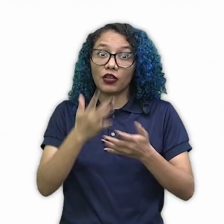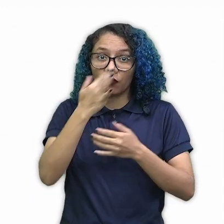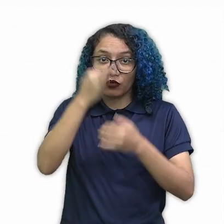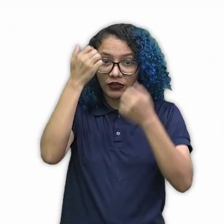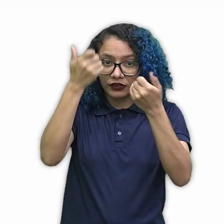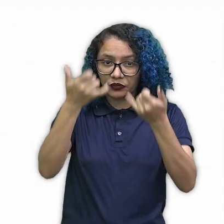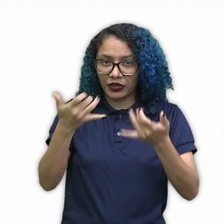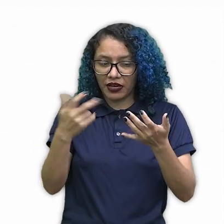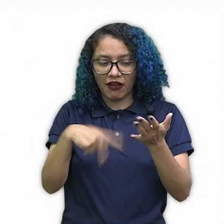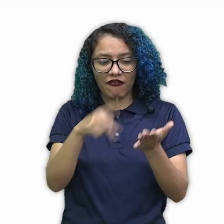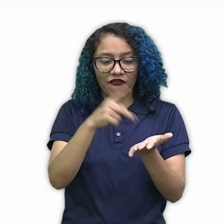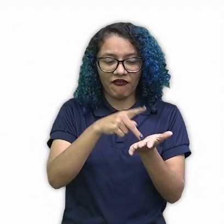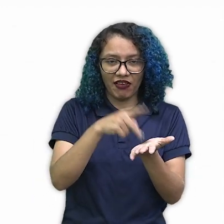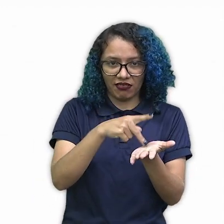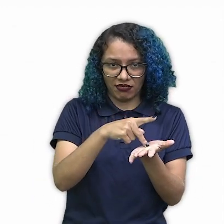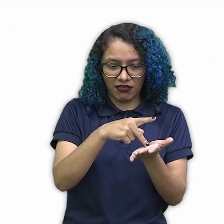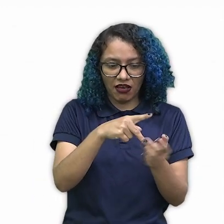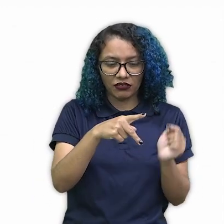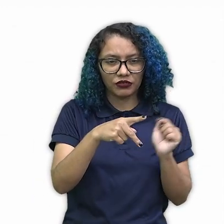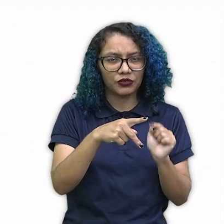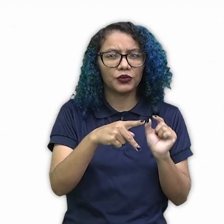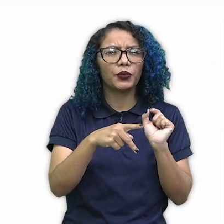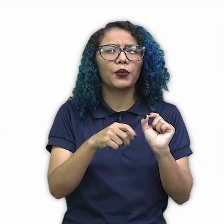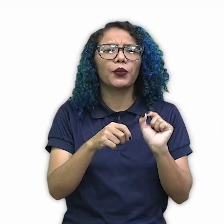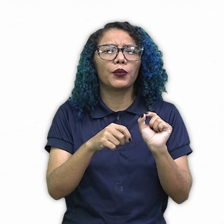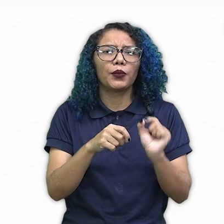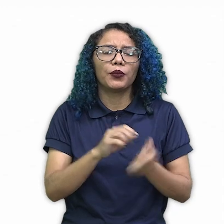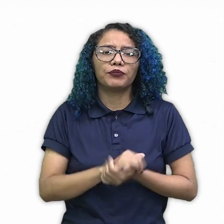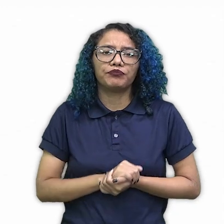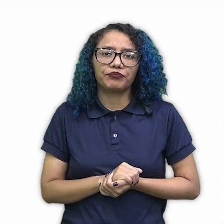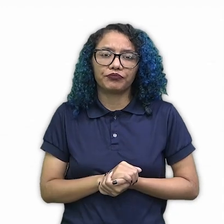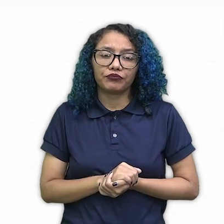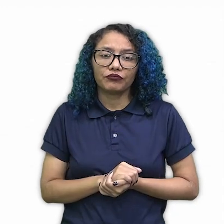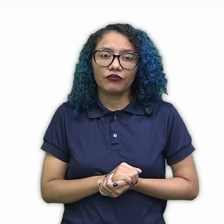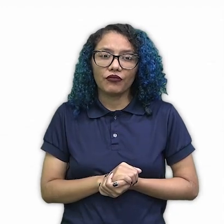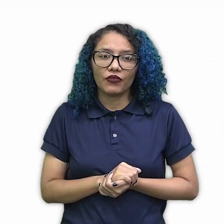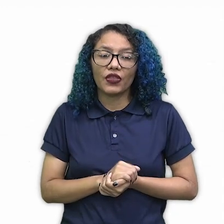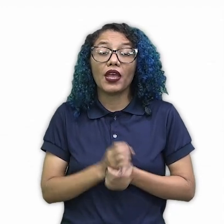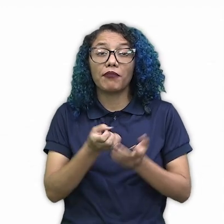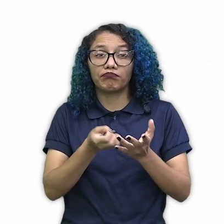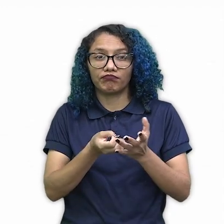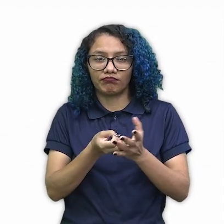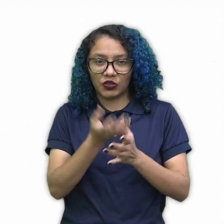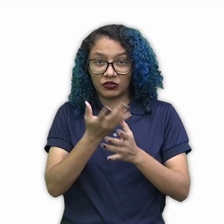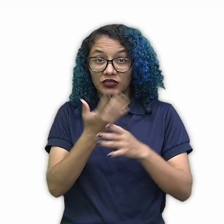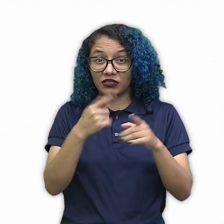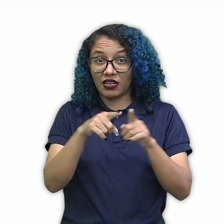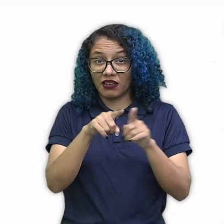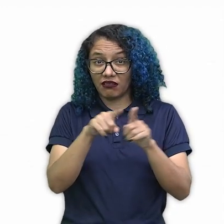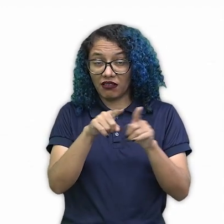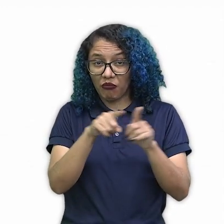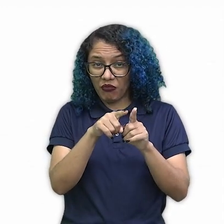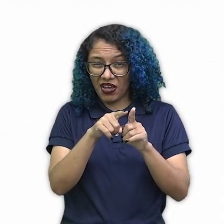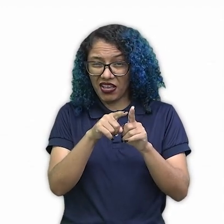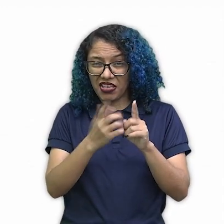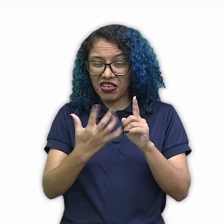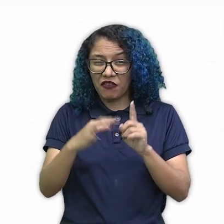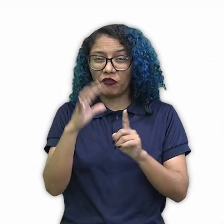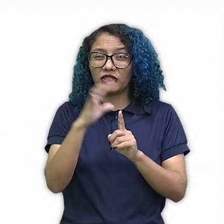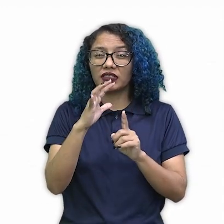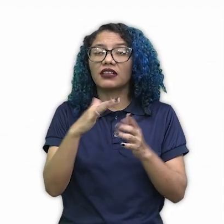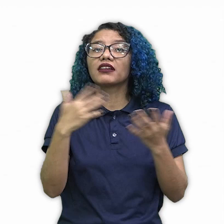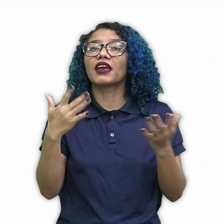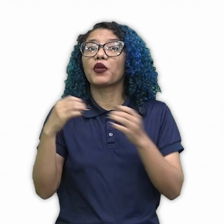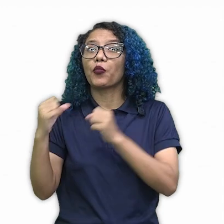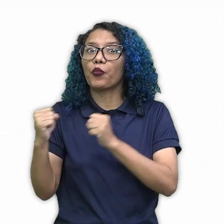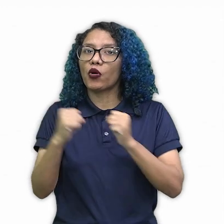a verdade, ela é produzida e influenciada pelo poder. Eita, que